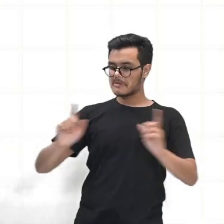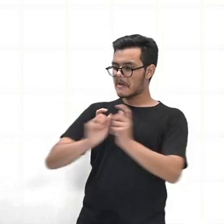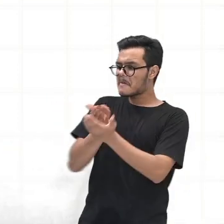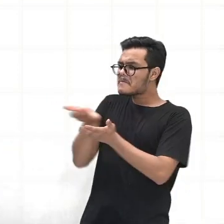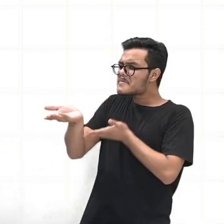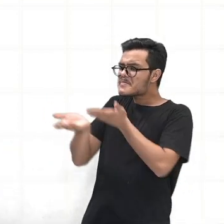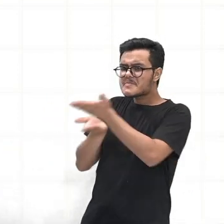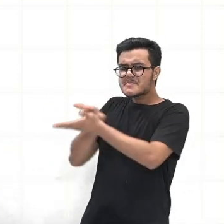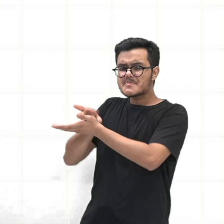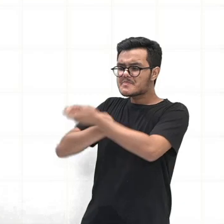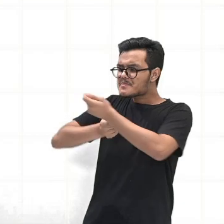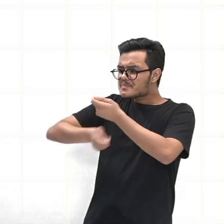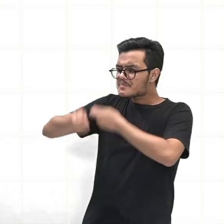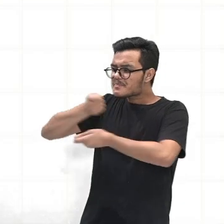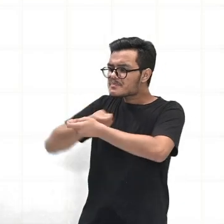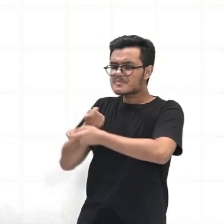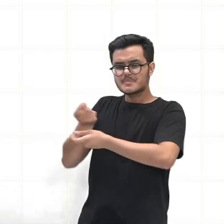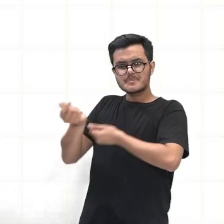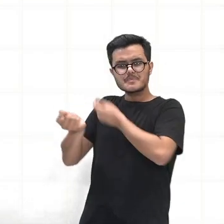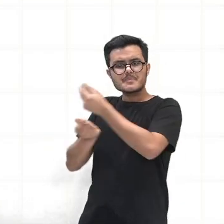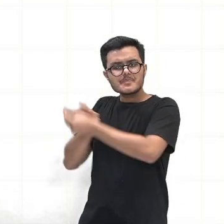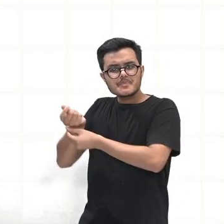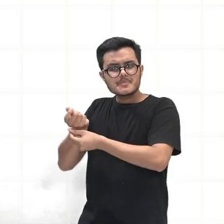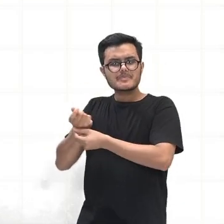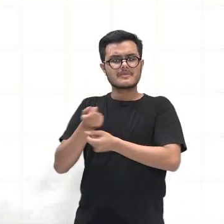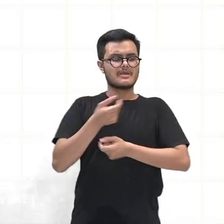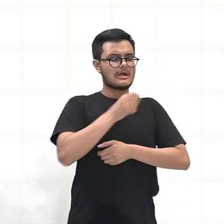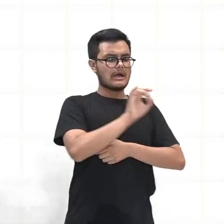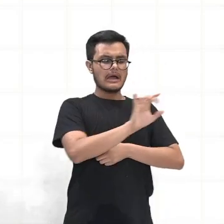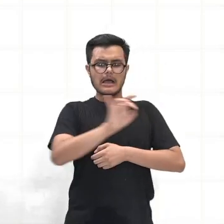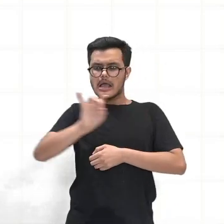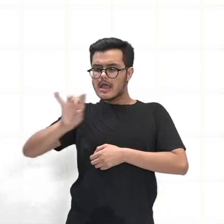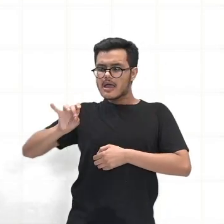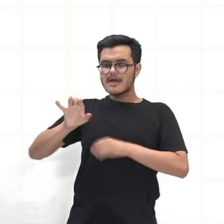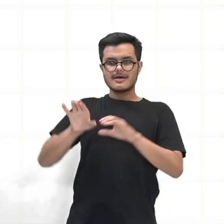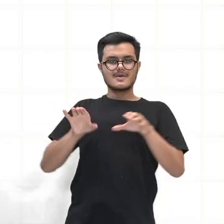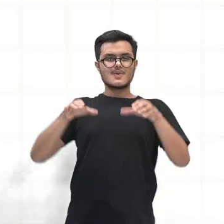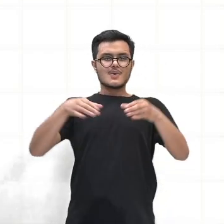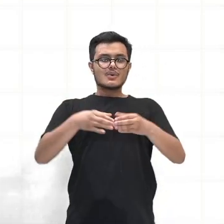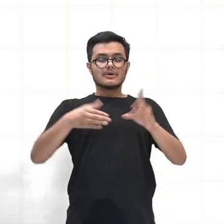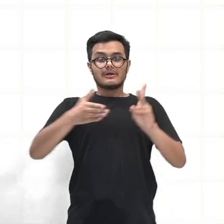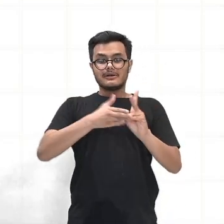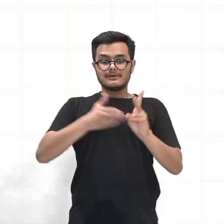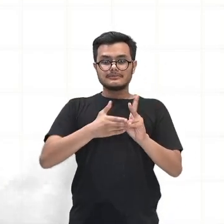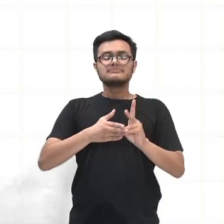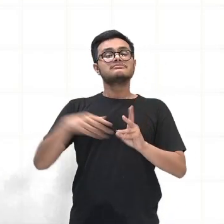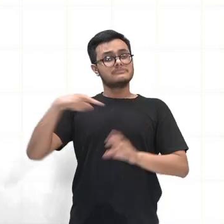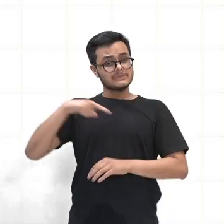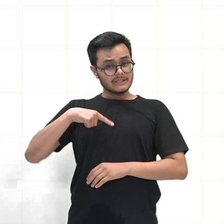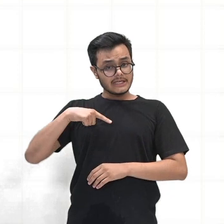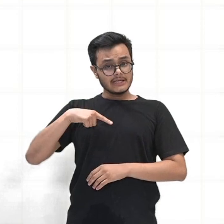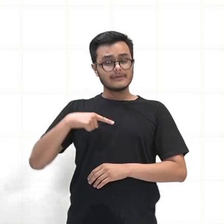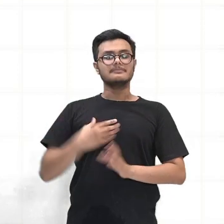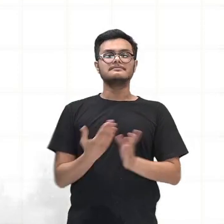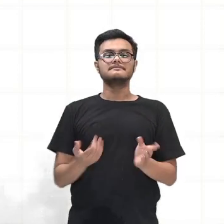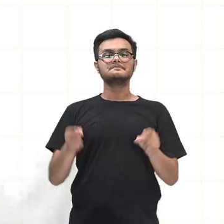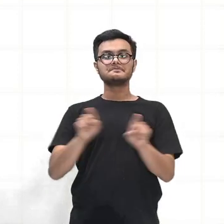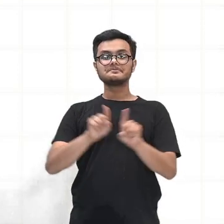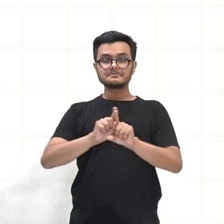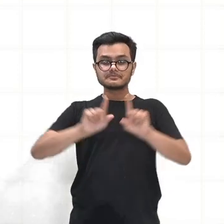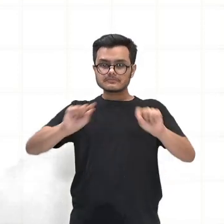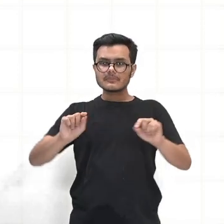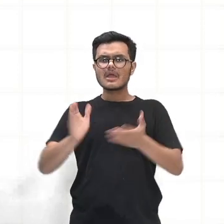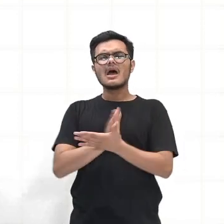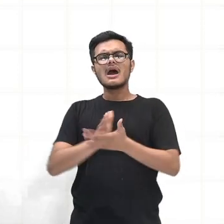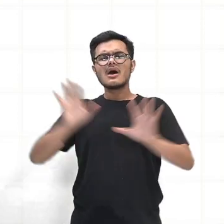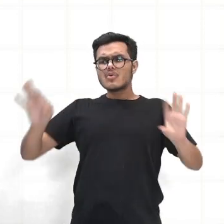troca de produtos que cada etnia, cada grupo ali indígena produzia. Haviam também